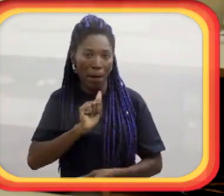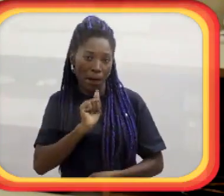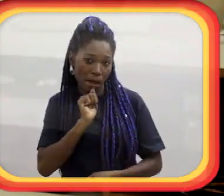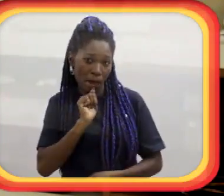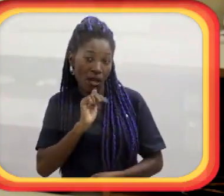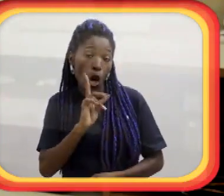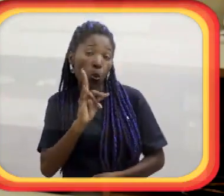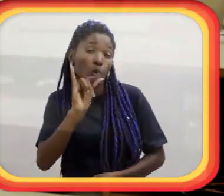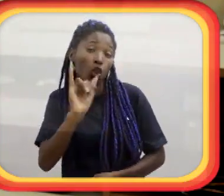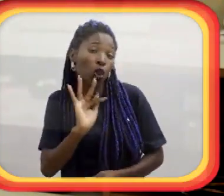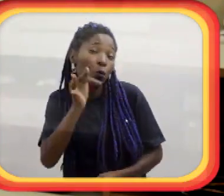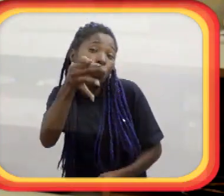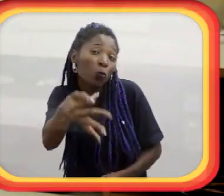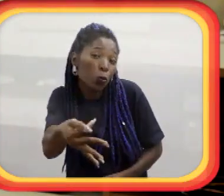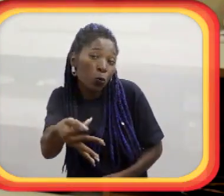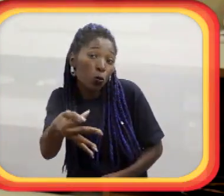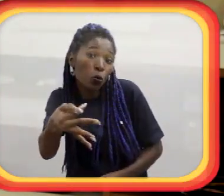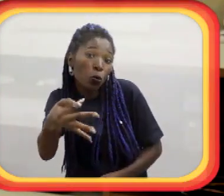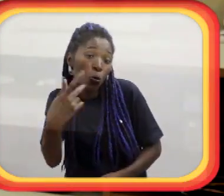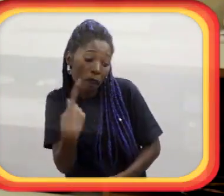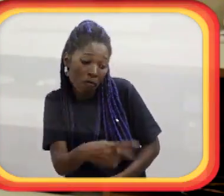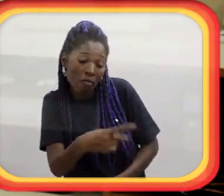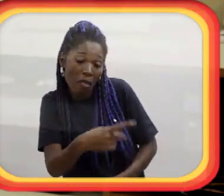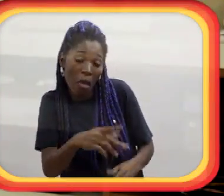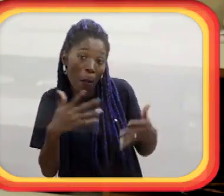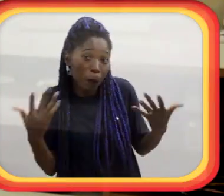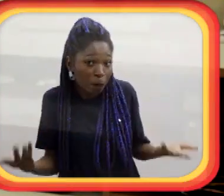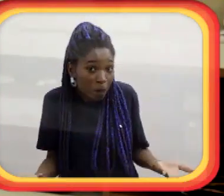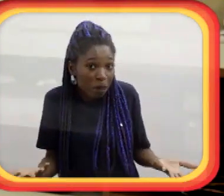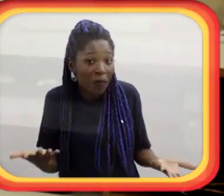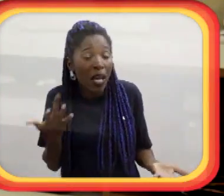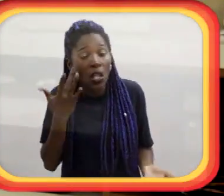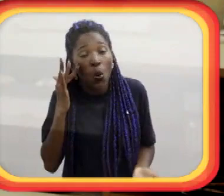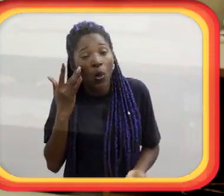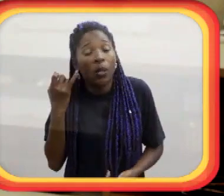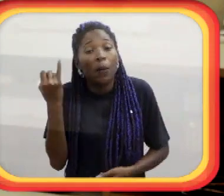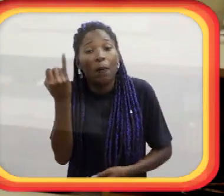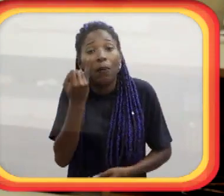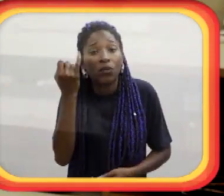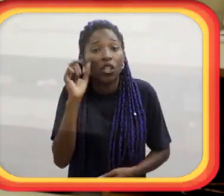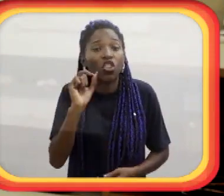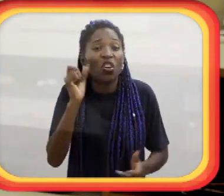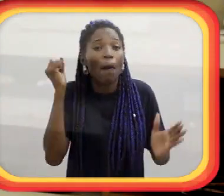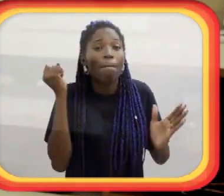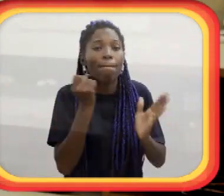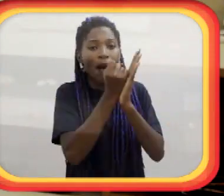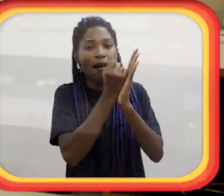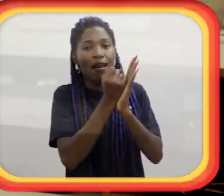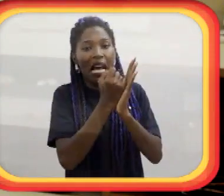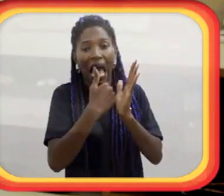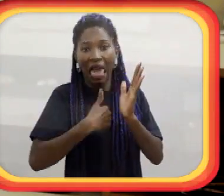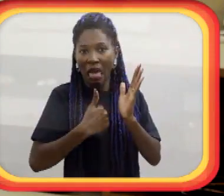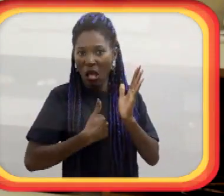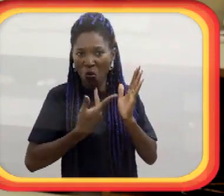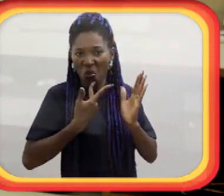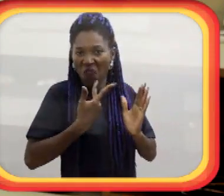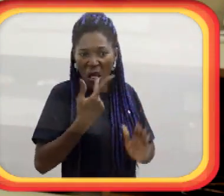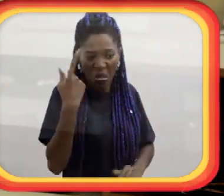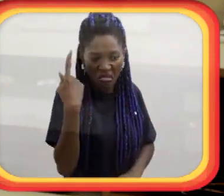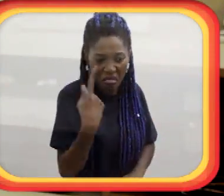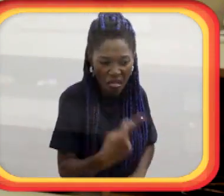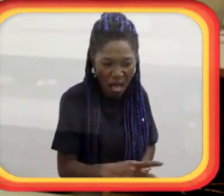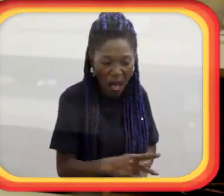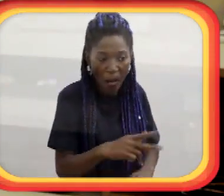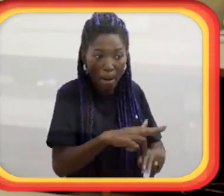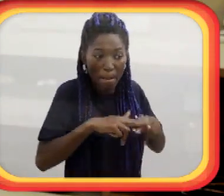mãe. Quem sabe um dia a Alice vai ter o dela, né? Eu acho muito importante que fique sempre marcado que eu não estou